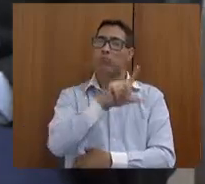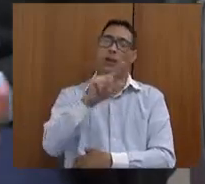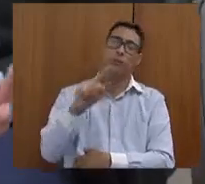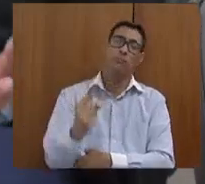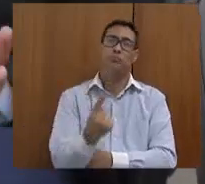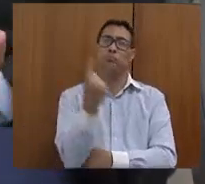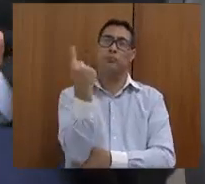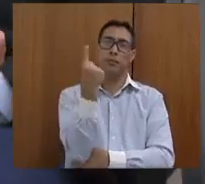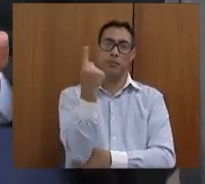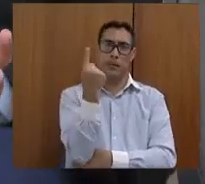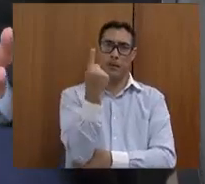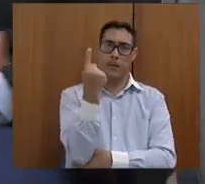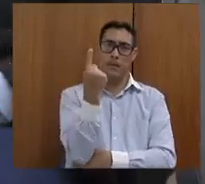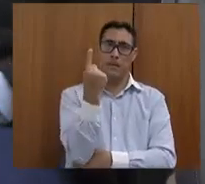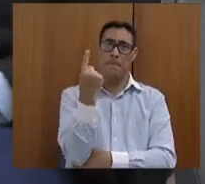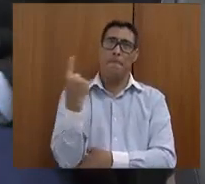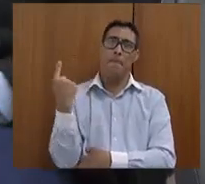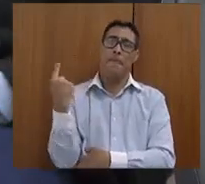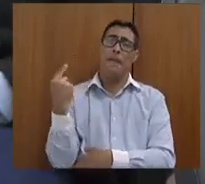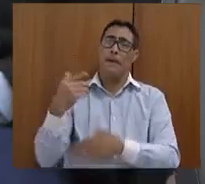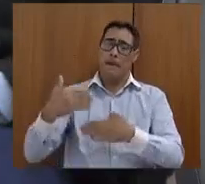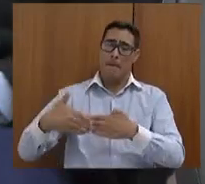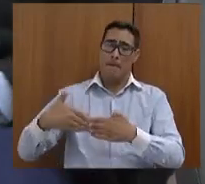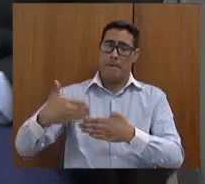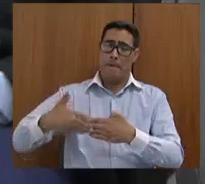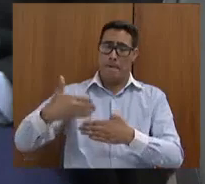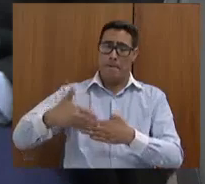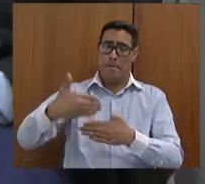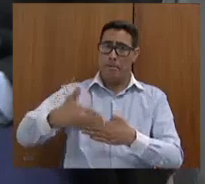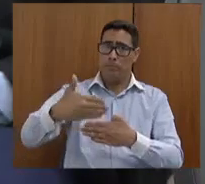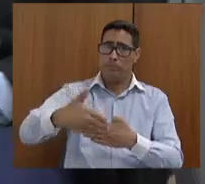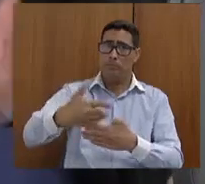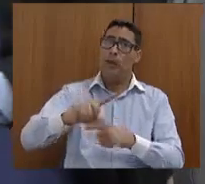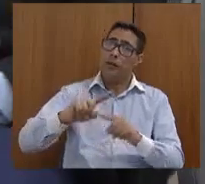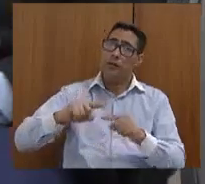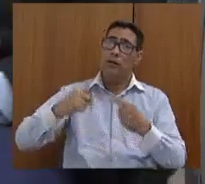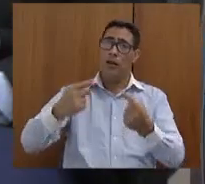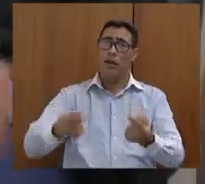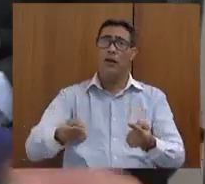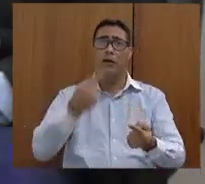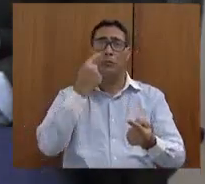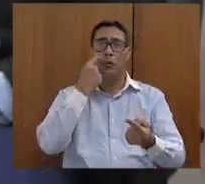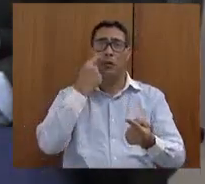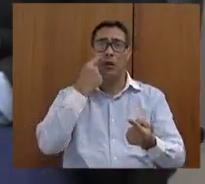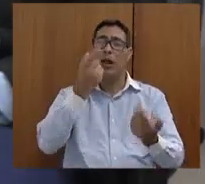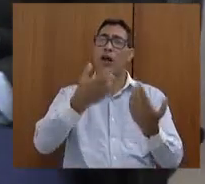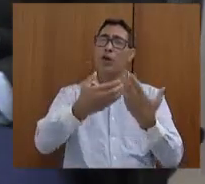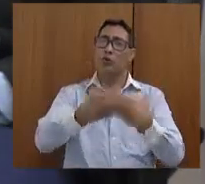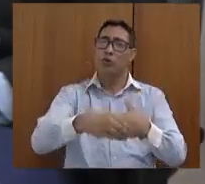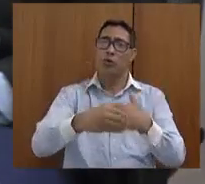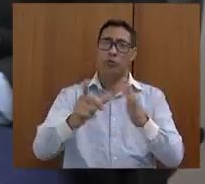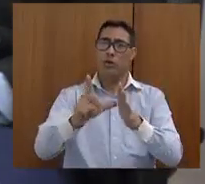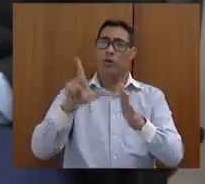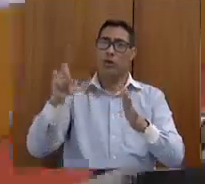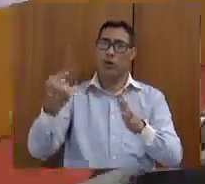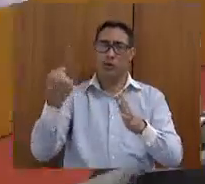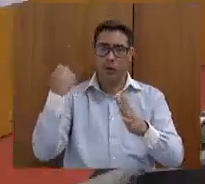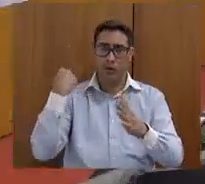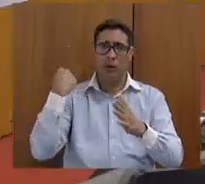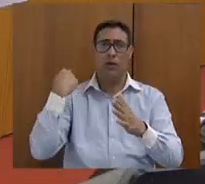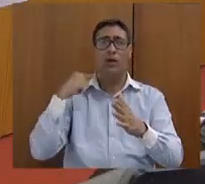Passos né e depois trabalhamos os excedentes dos concursos passados